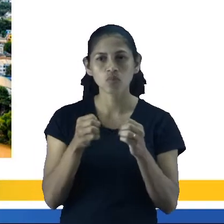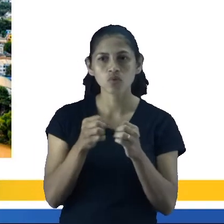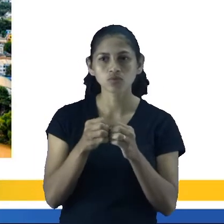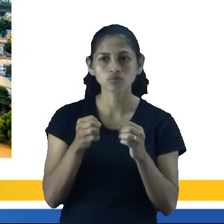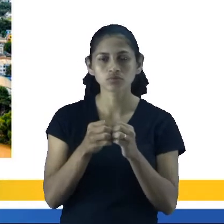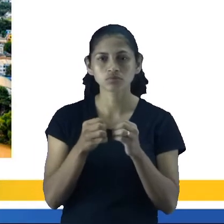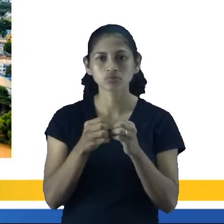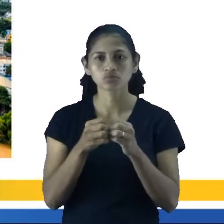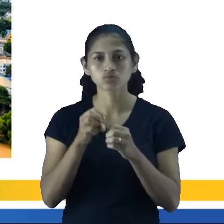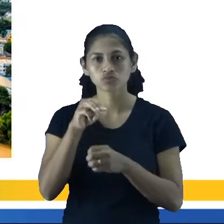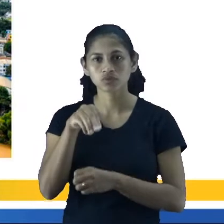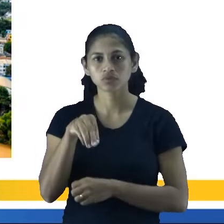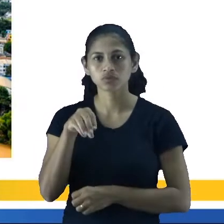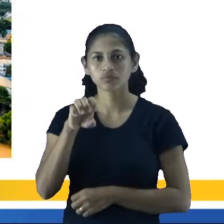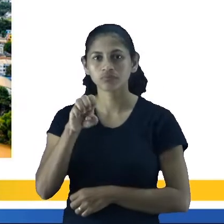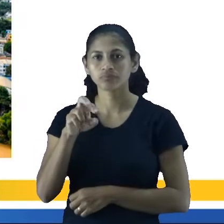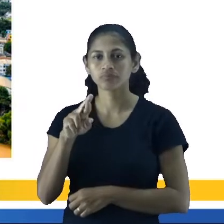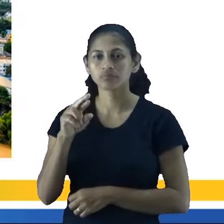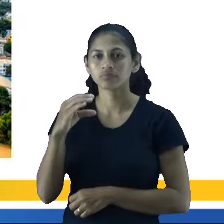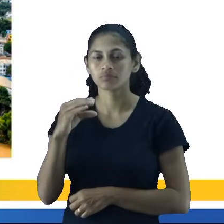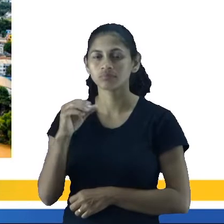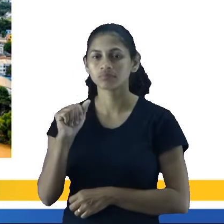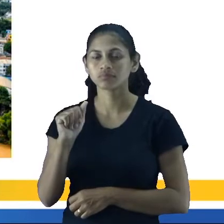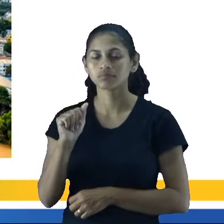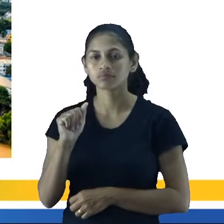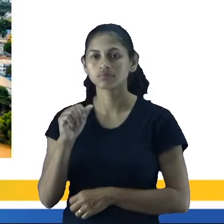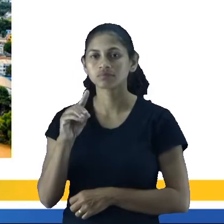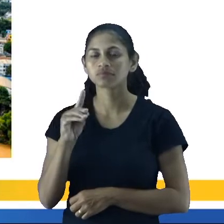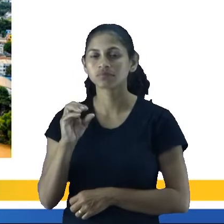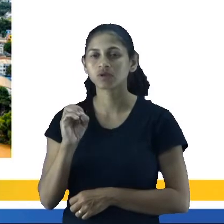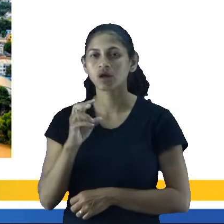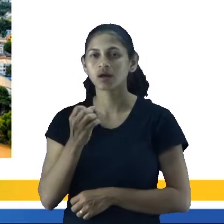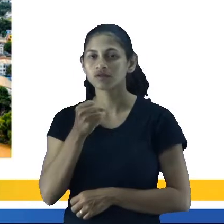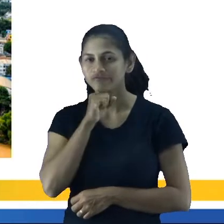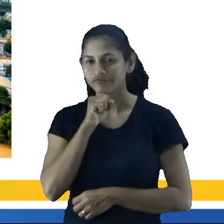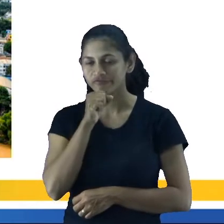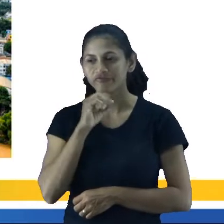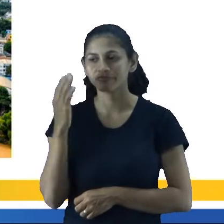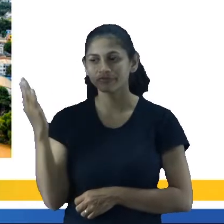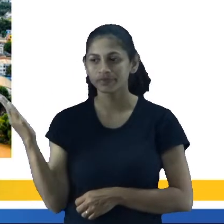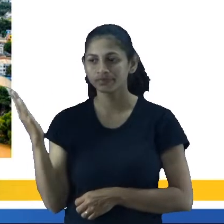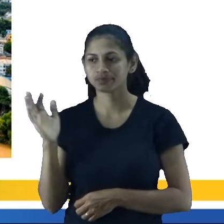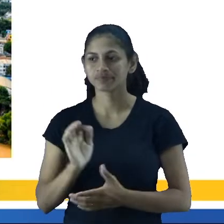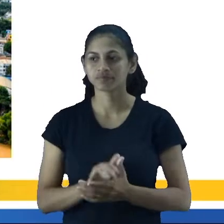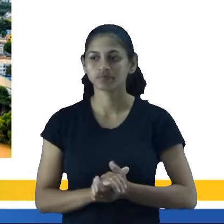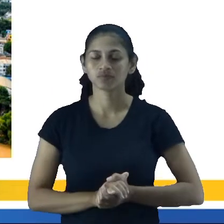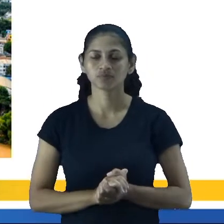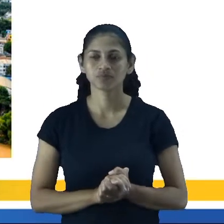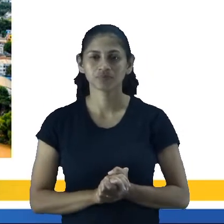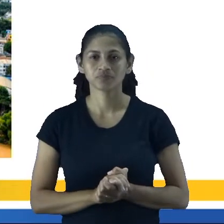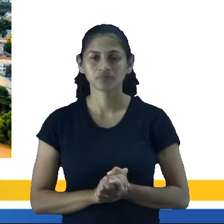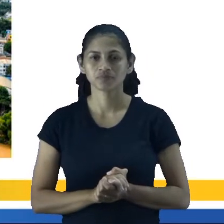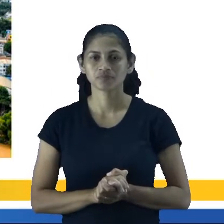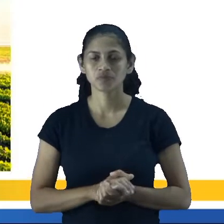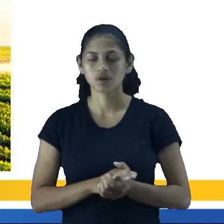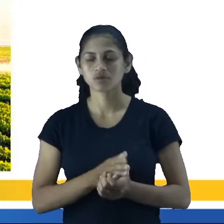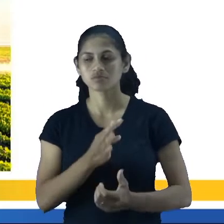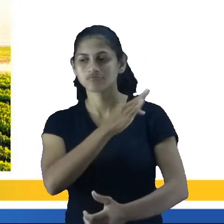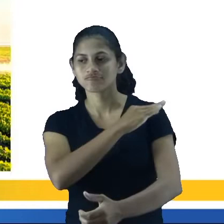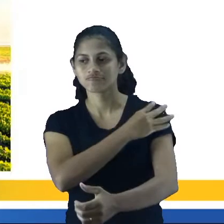Mercado Velho. Essa cidade aí é a nossa cidade, a cidade de Rio Branco, bem interessante, né,